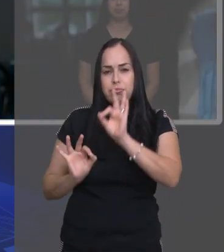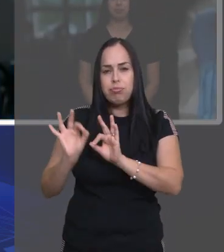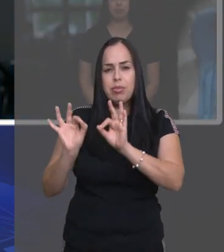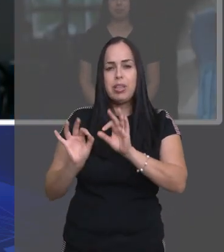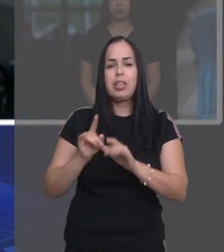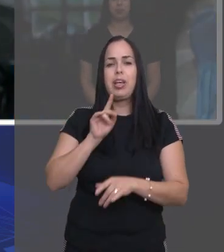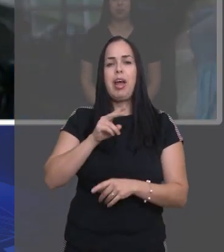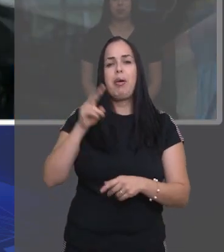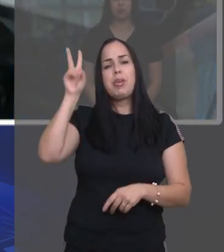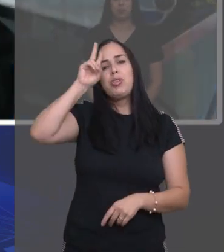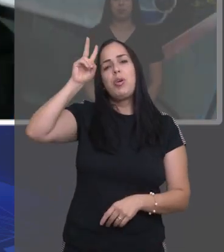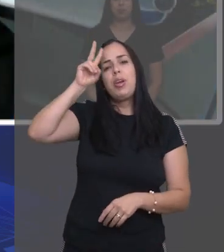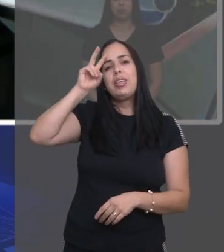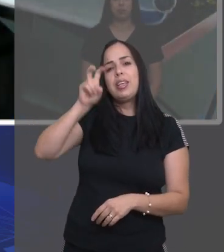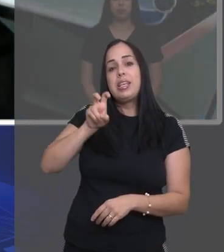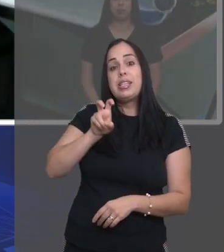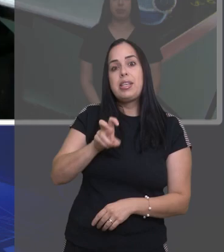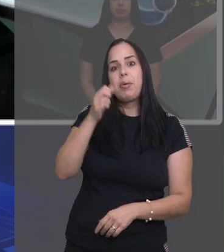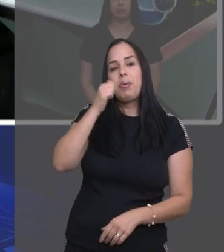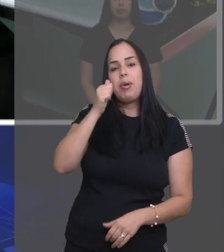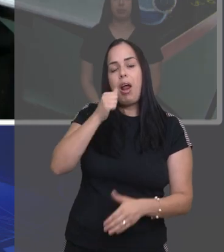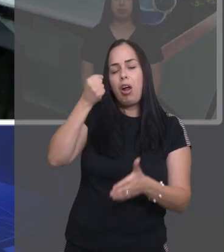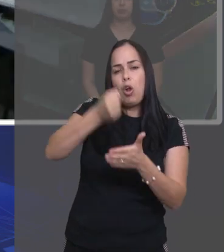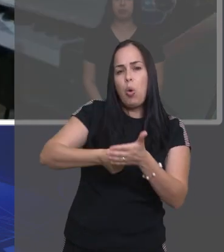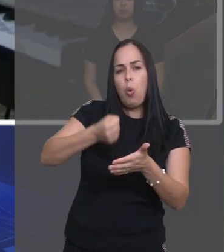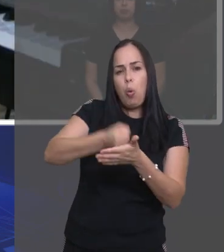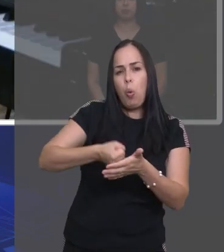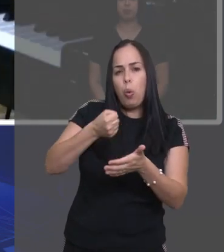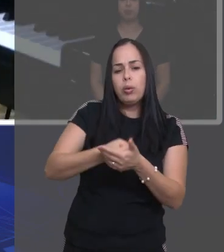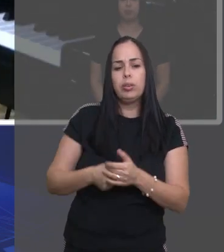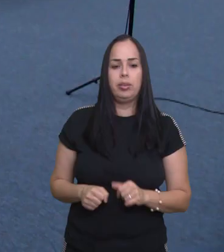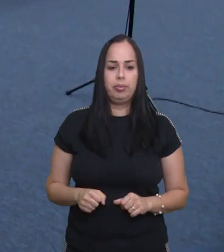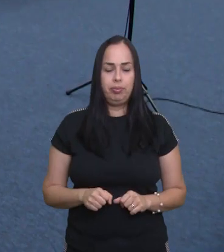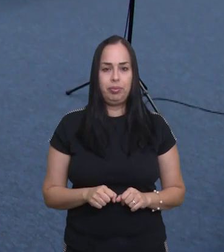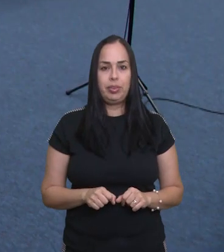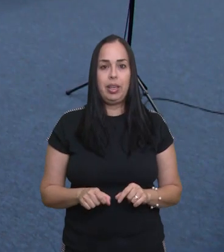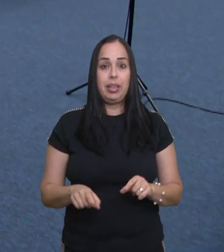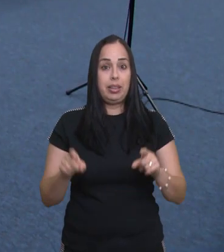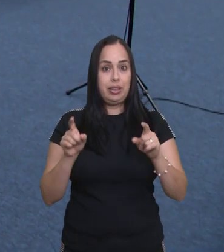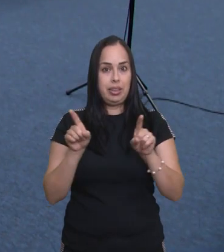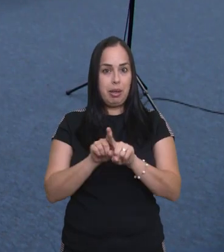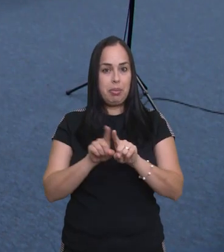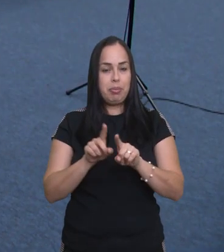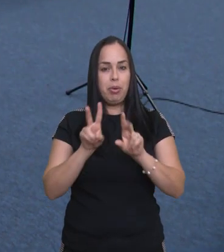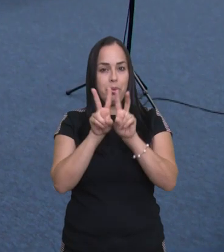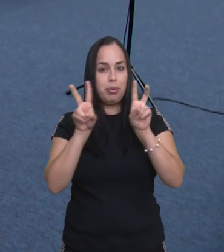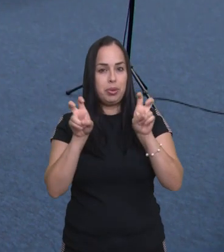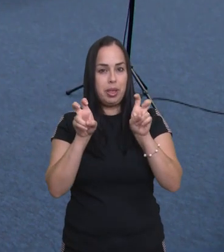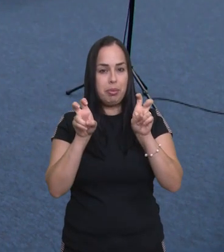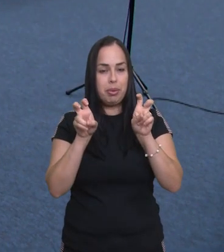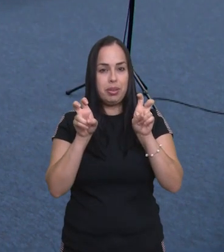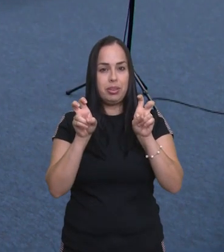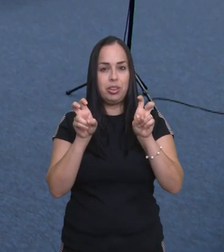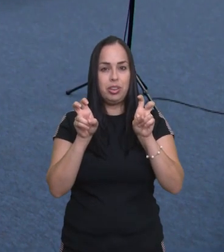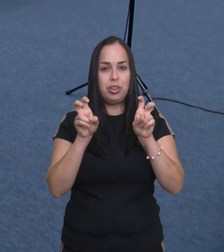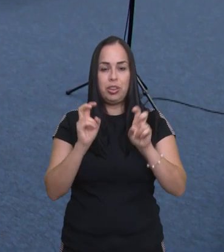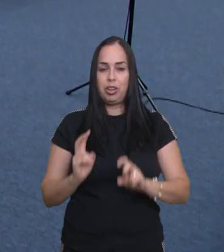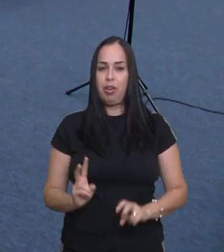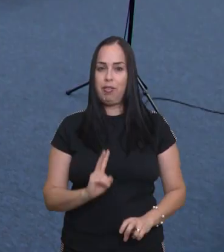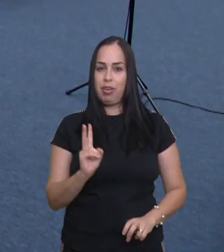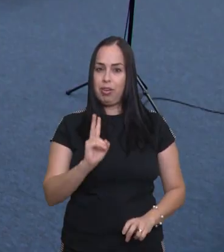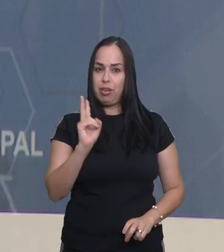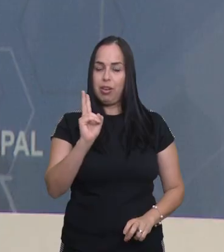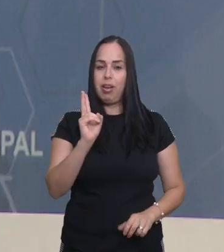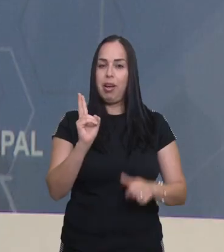homenagem à história de luta e superação de 5 mulheres da cidade. Mantendo o tema da importância da valorização e proteção